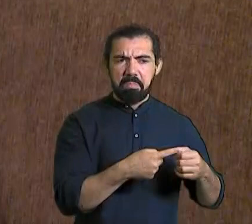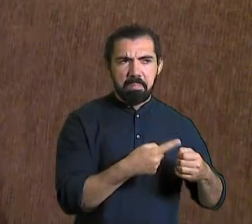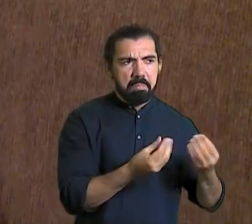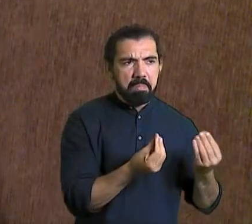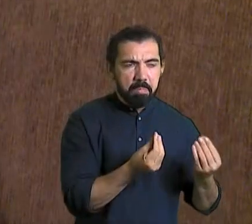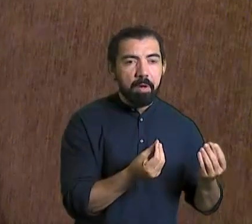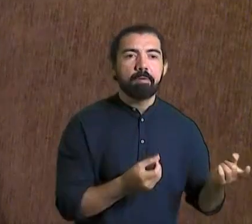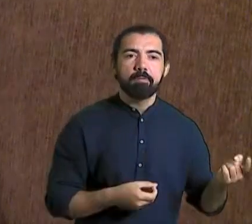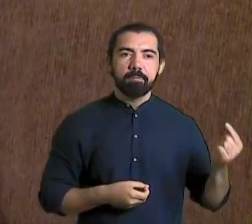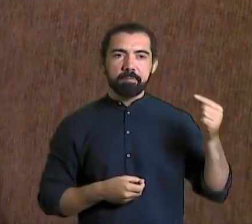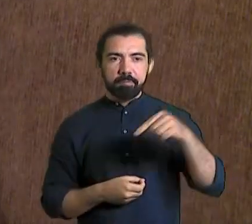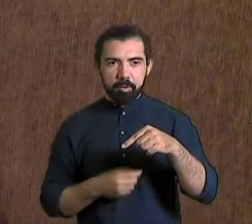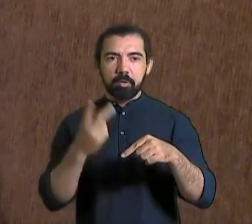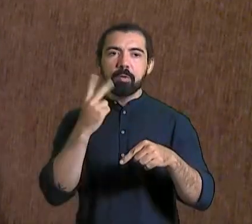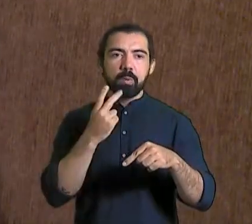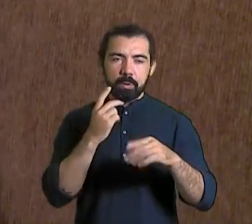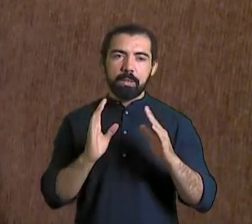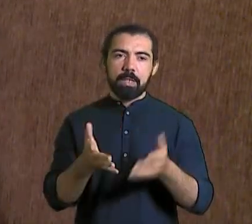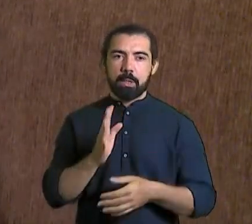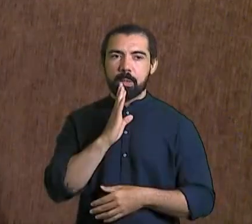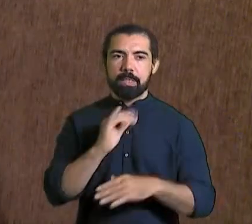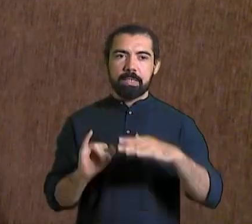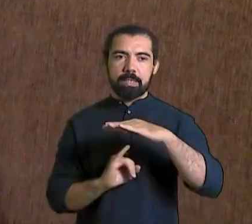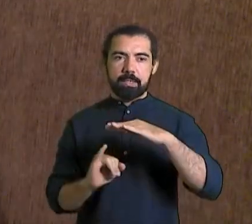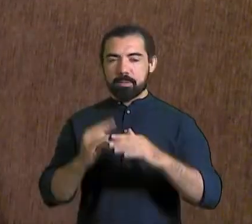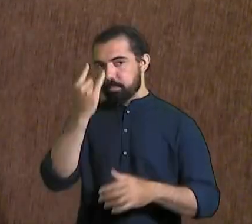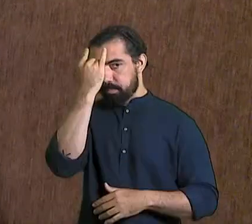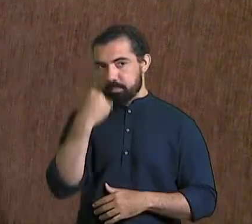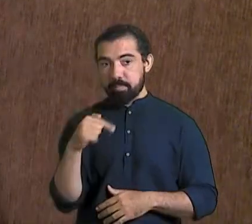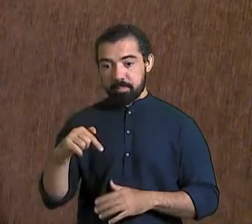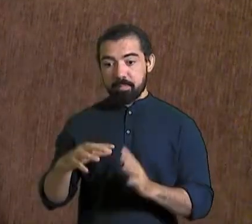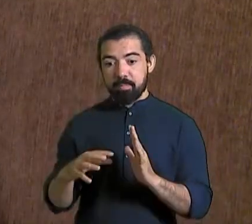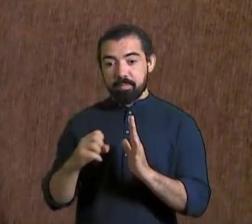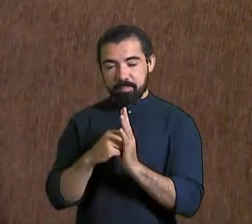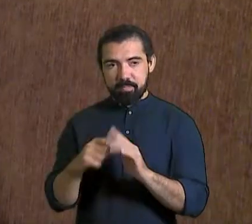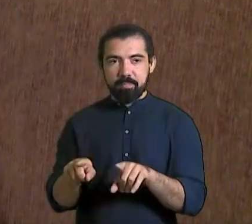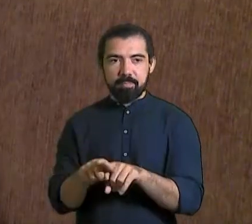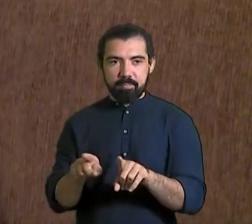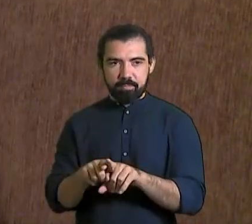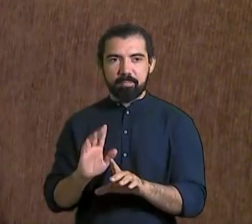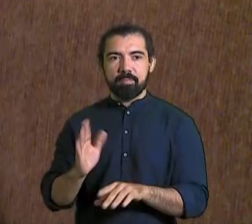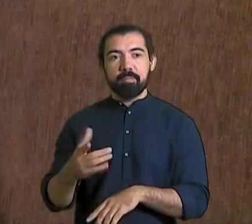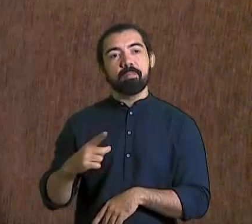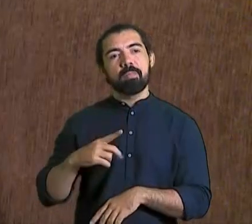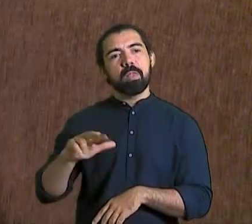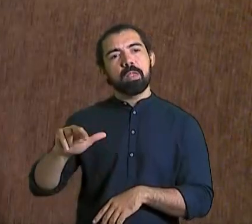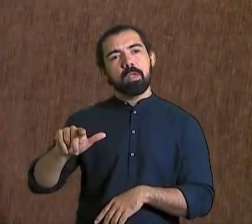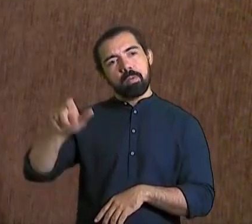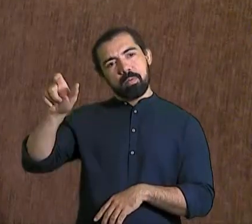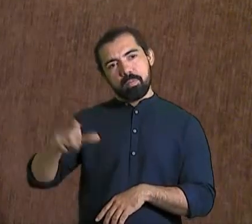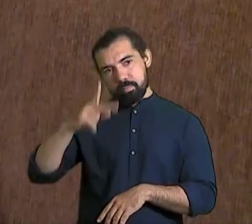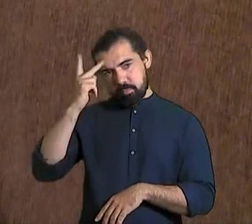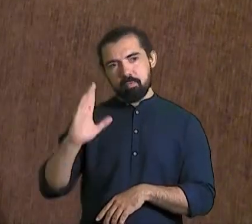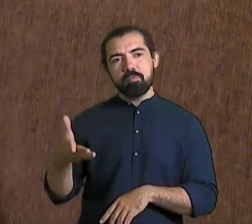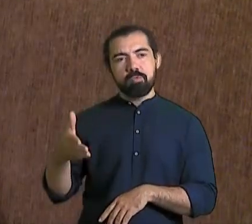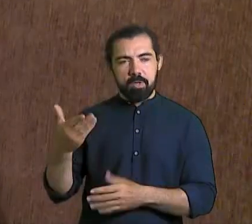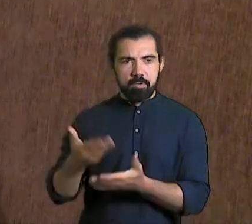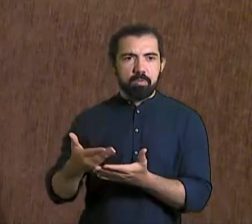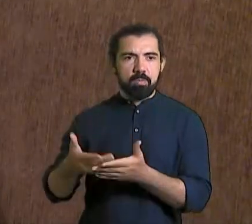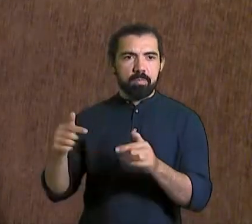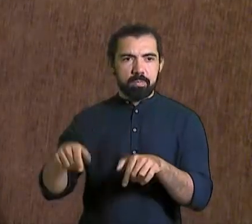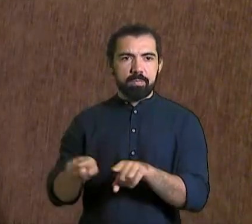Fortaleza, já conheci o Instituto de Cegos, aqui me matriculei, eu já tinha um irmão que tinha passado por aqui, né?